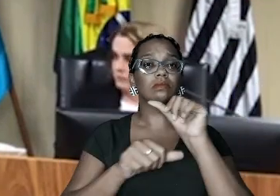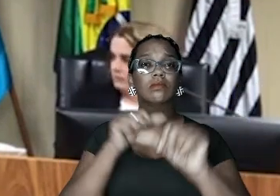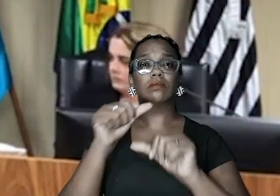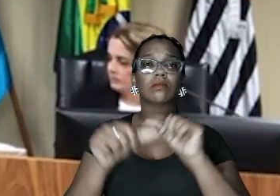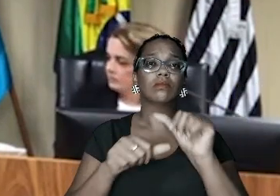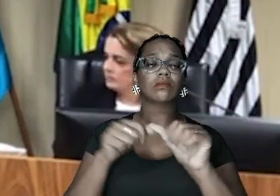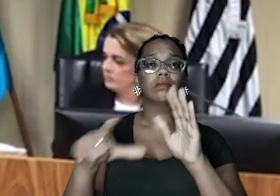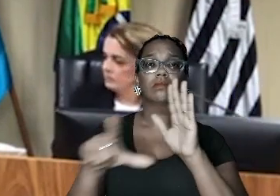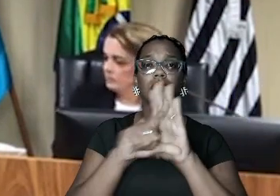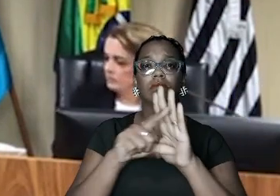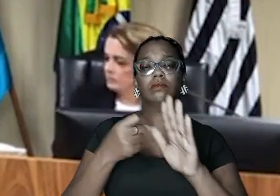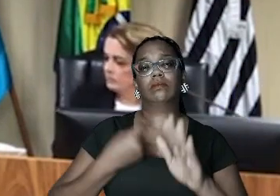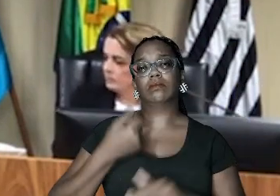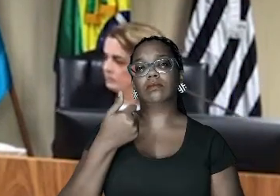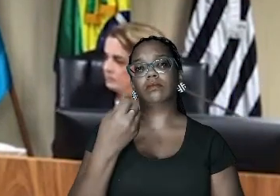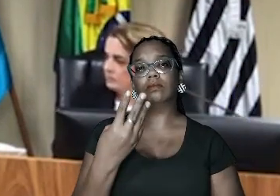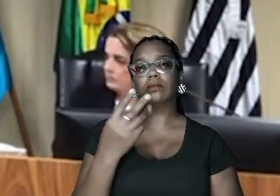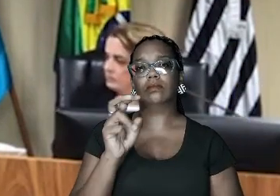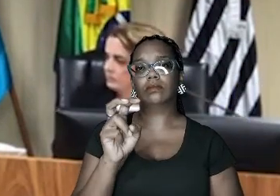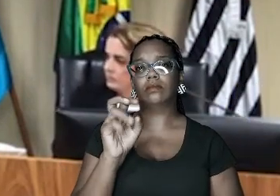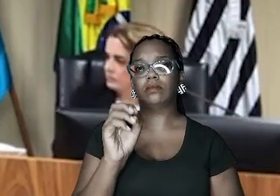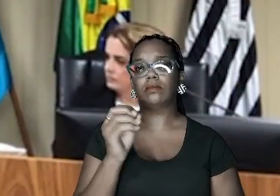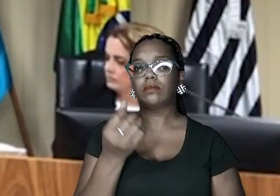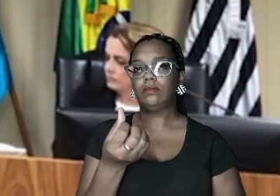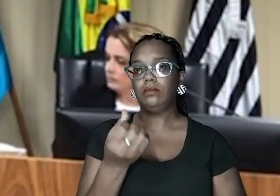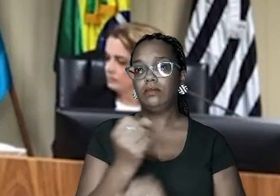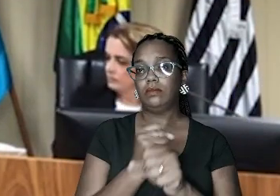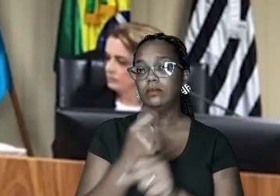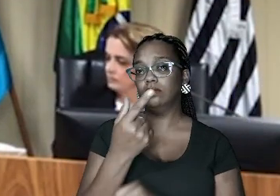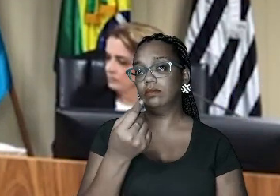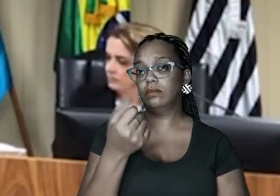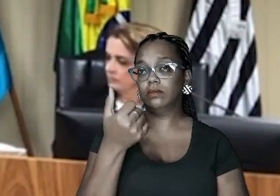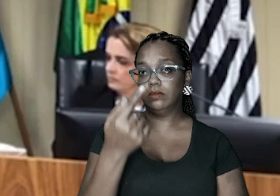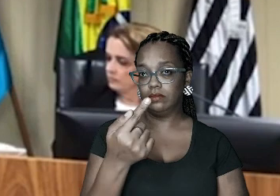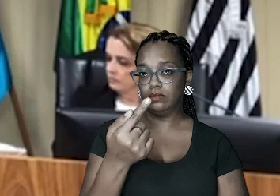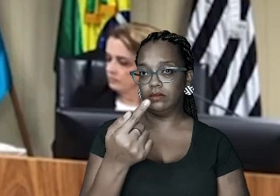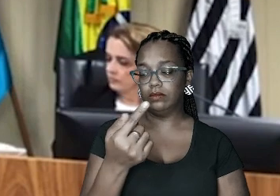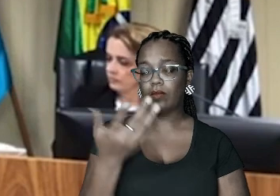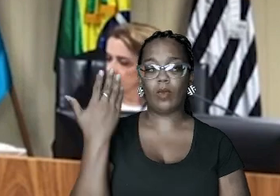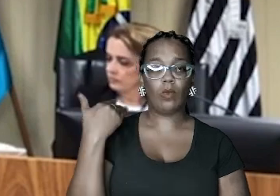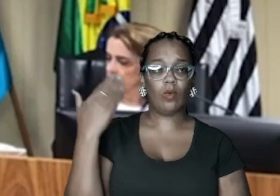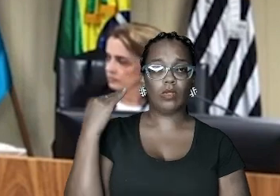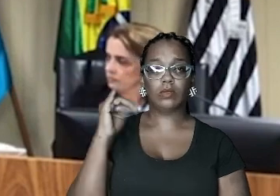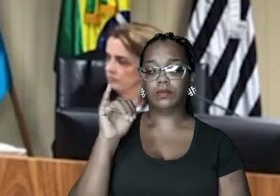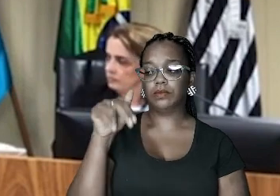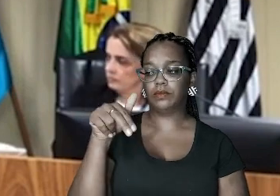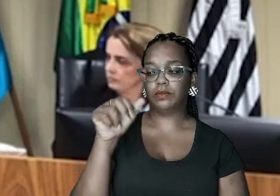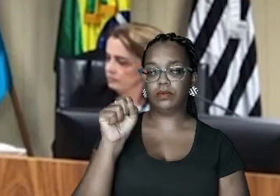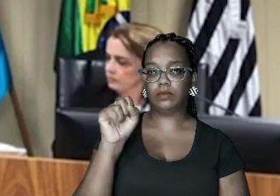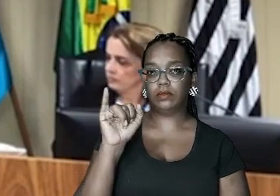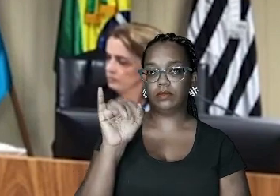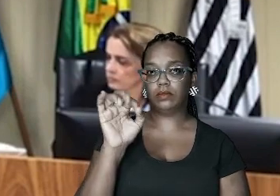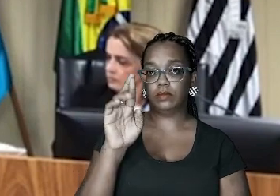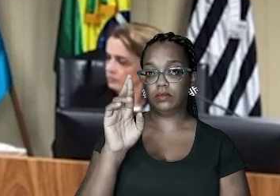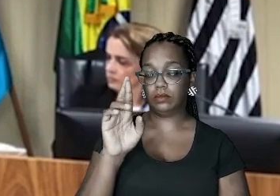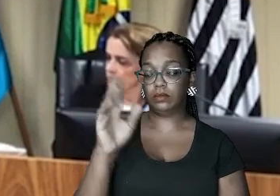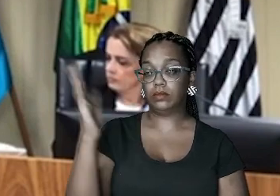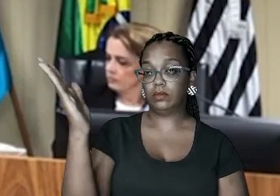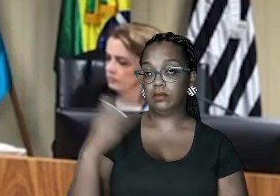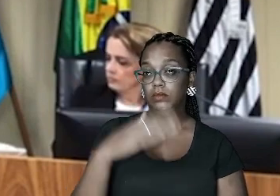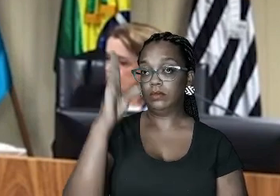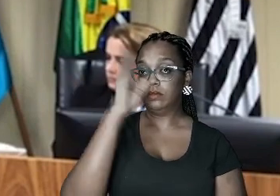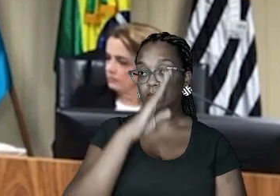lei 13.506 de 2017 quando o insider chega ao Brasil do ponto de vista penal no artigo